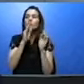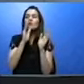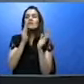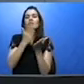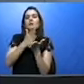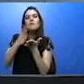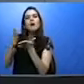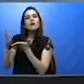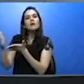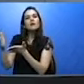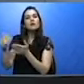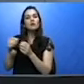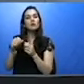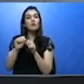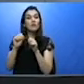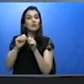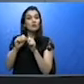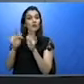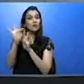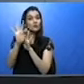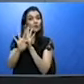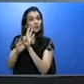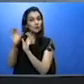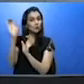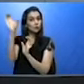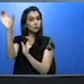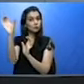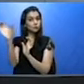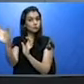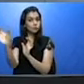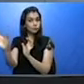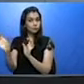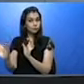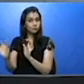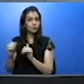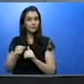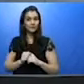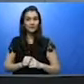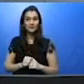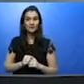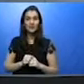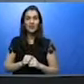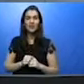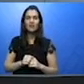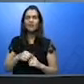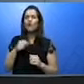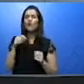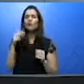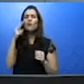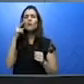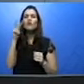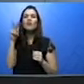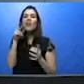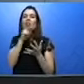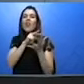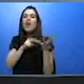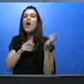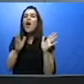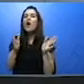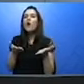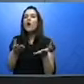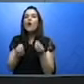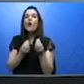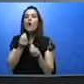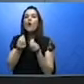e monta, tá? Ele. Vamos lá para o nosso cartaz, nós vamos ler, ver se ficou de acordo com as